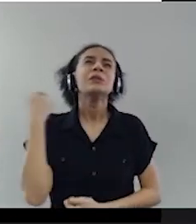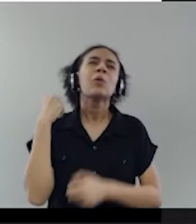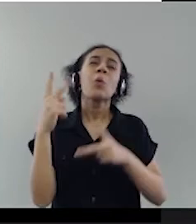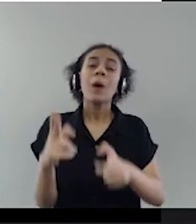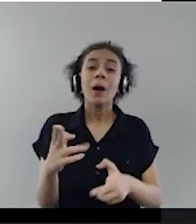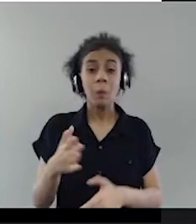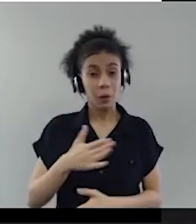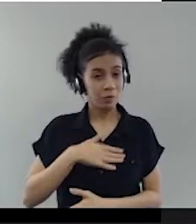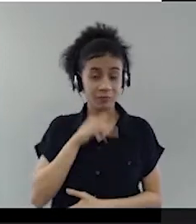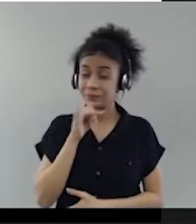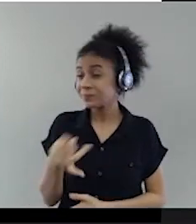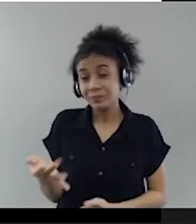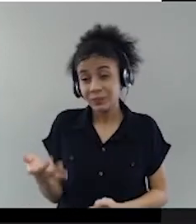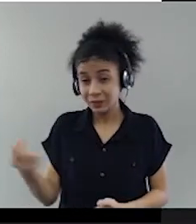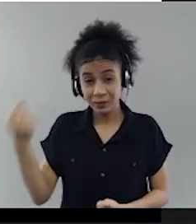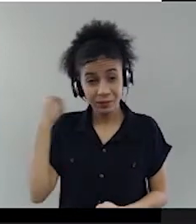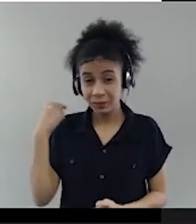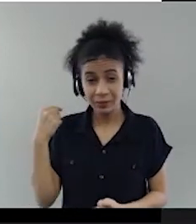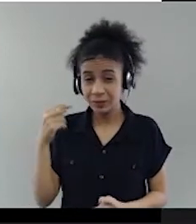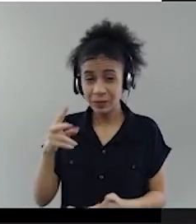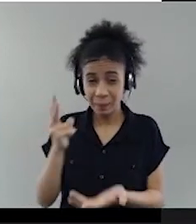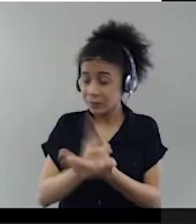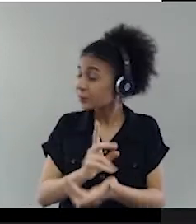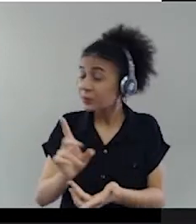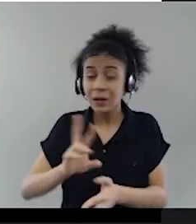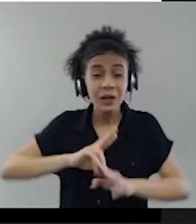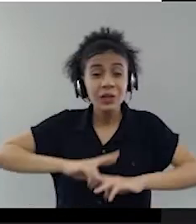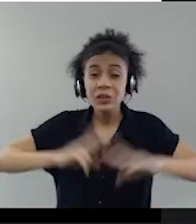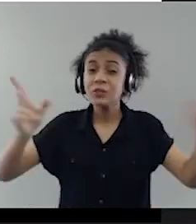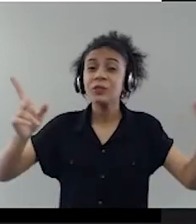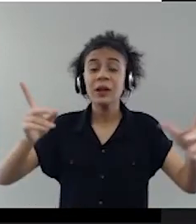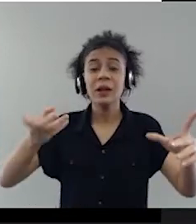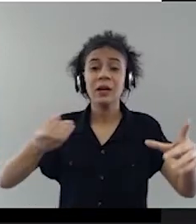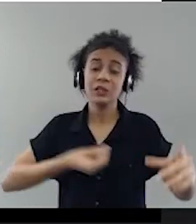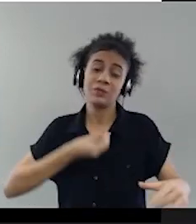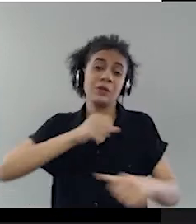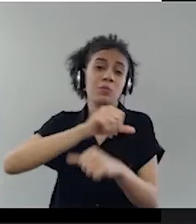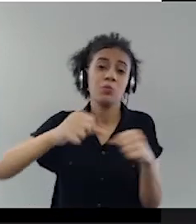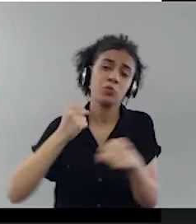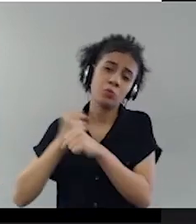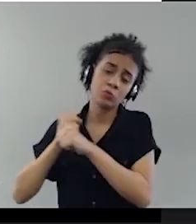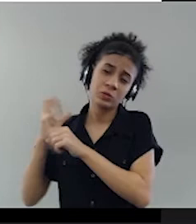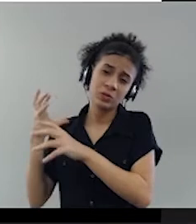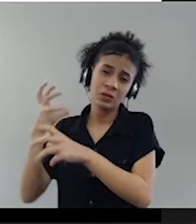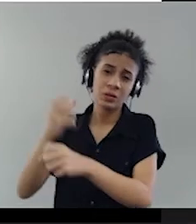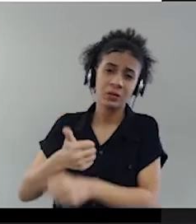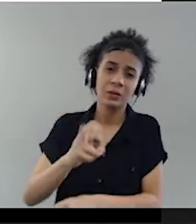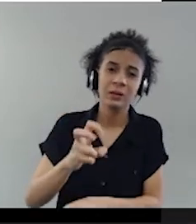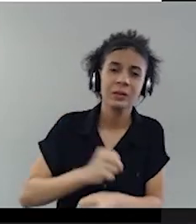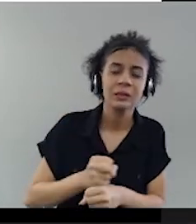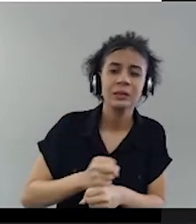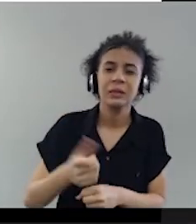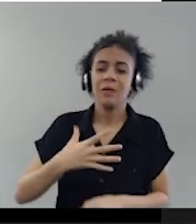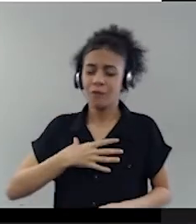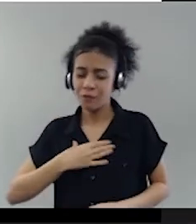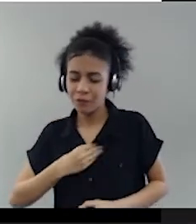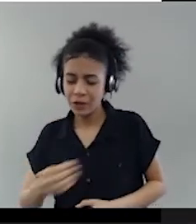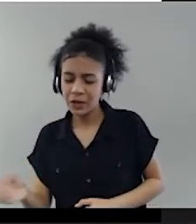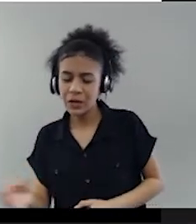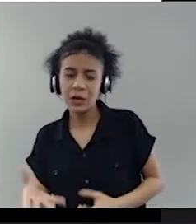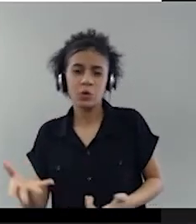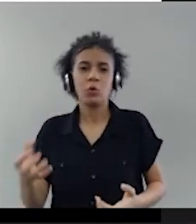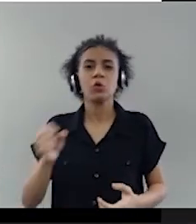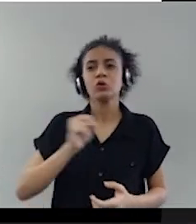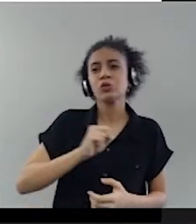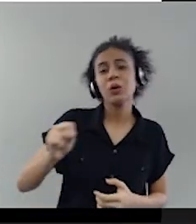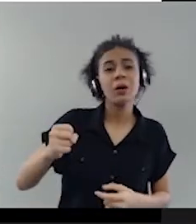disse, não volta não, é outra coisa. A dinâmica é outra hoje em dia. Filhos e sogra, e a dinâmica é absolutamente